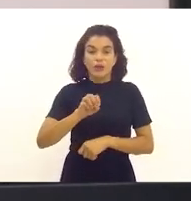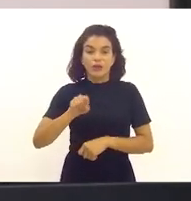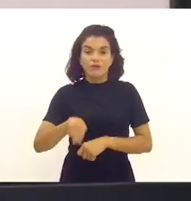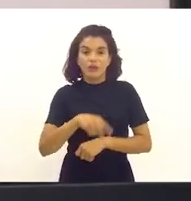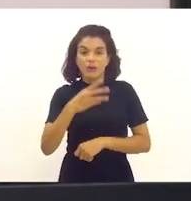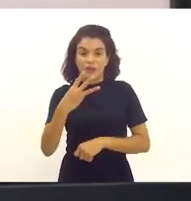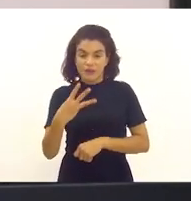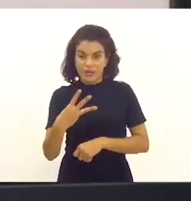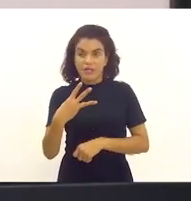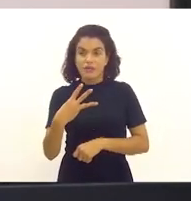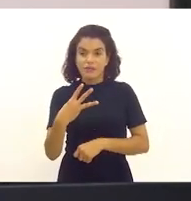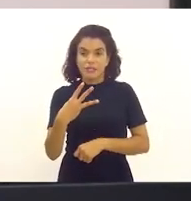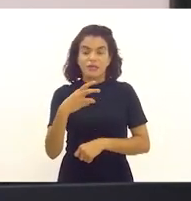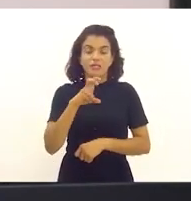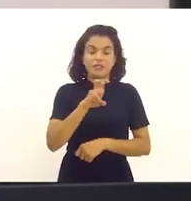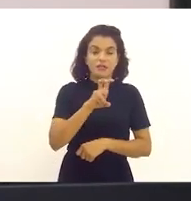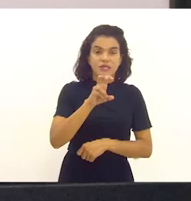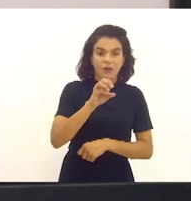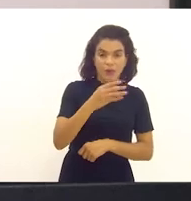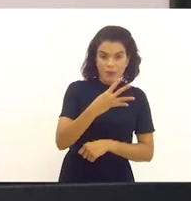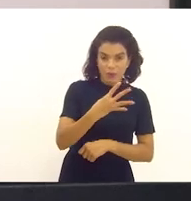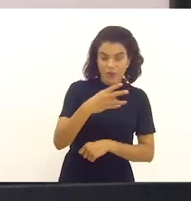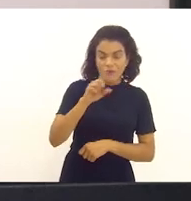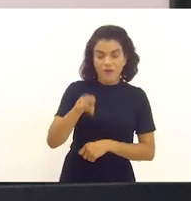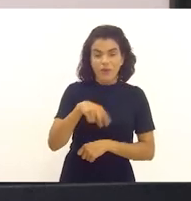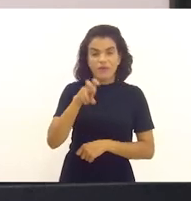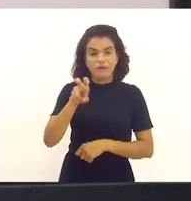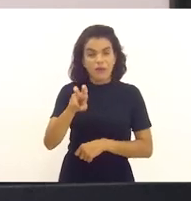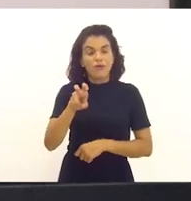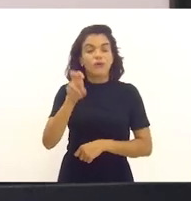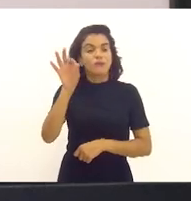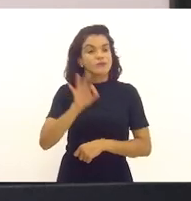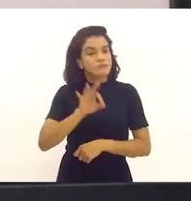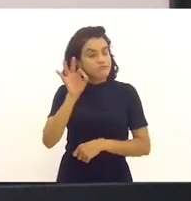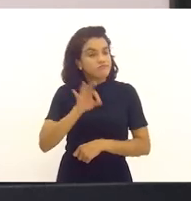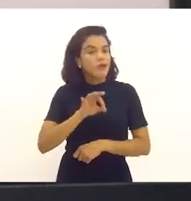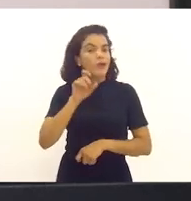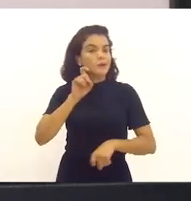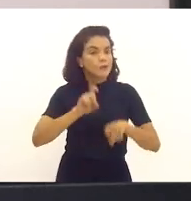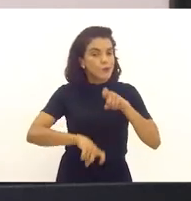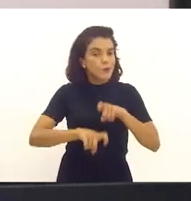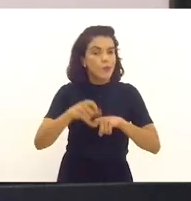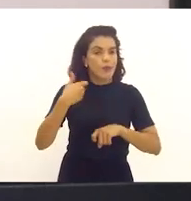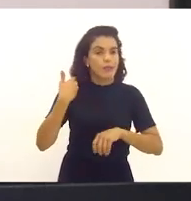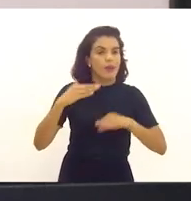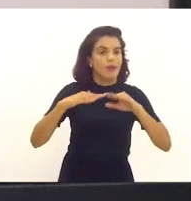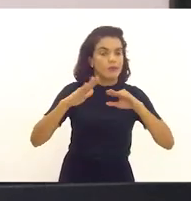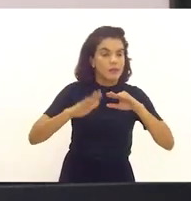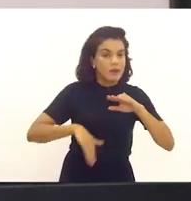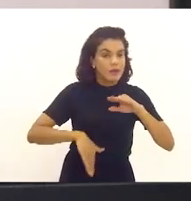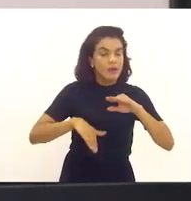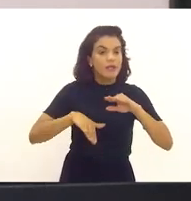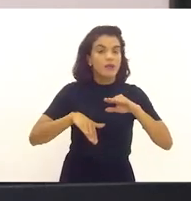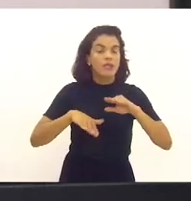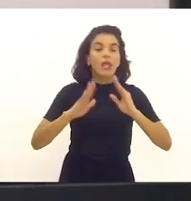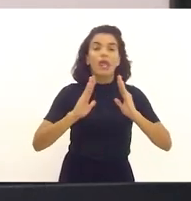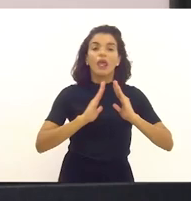e 44,5 respectivamente dados anteriores a incidência do estupro vulnerável em residências